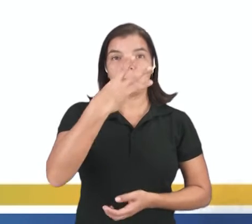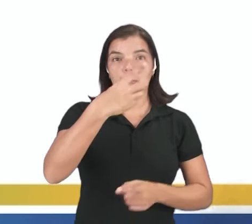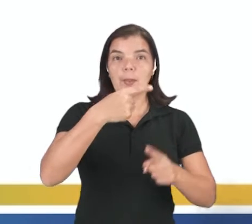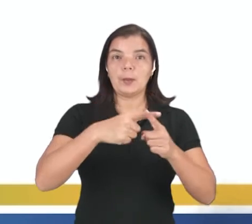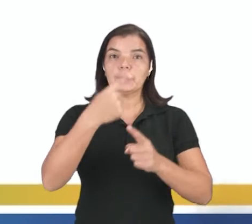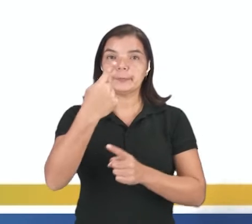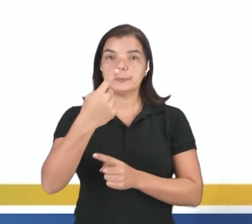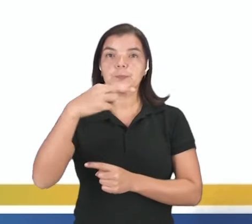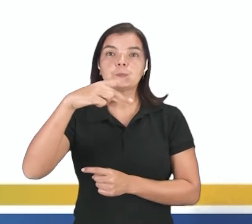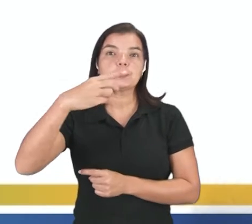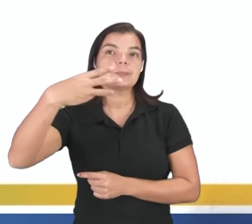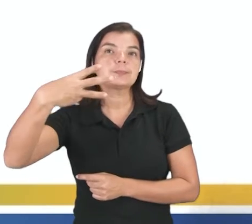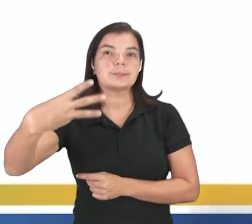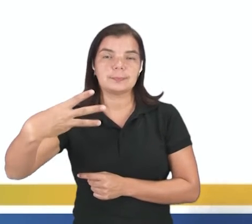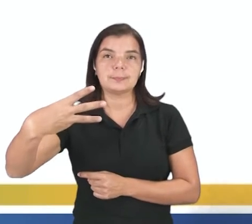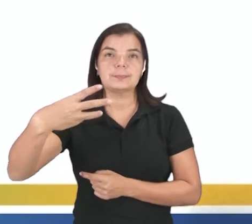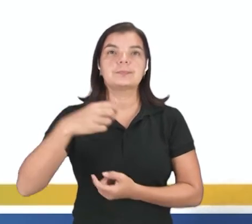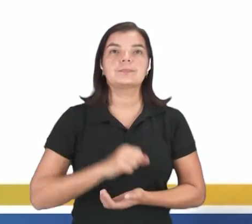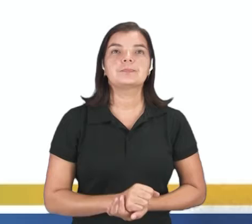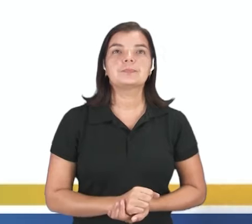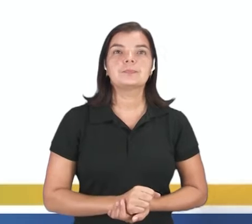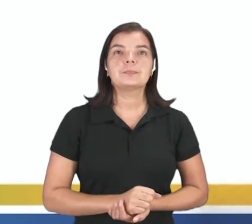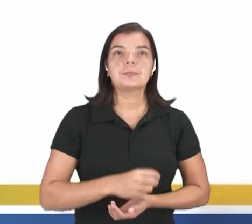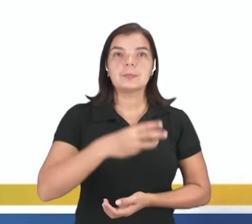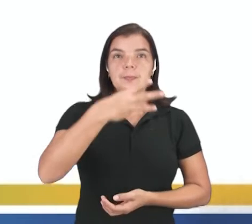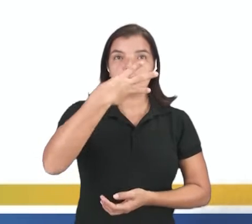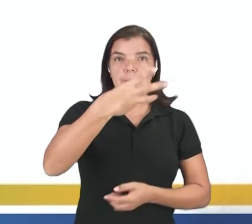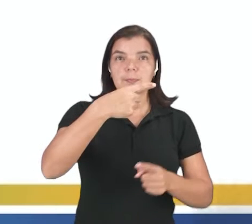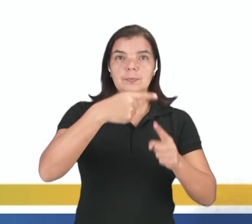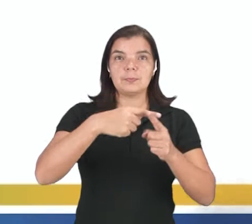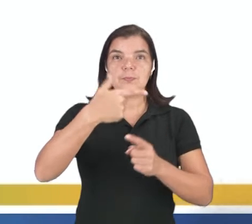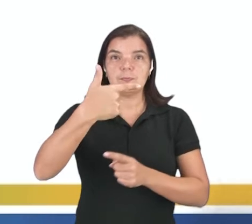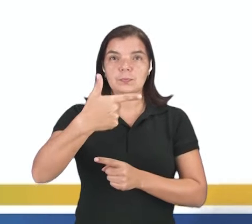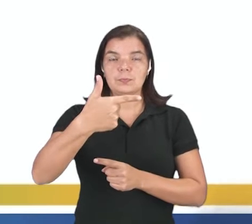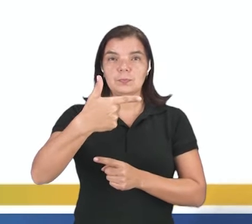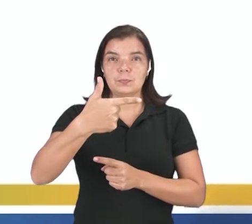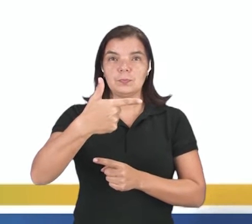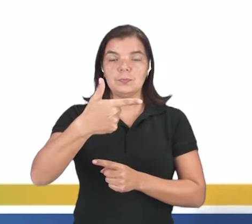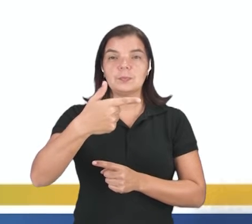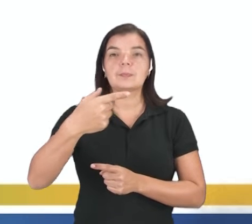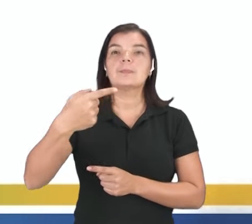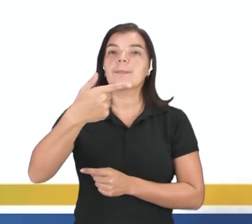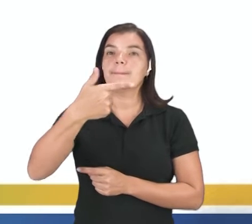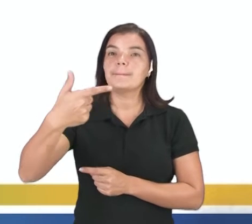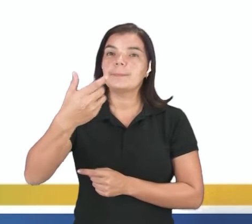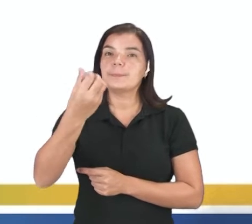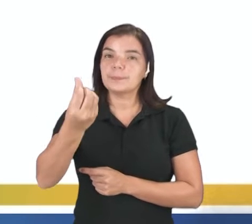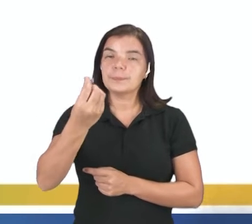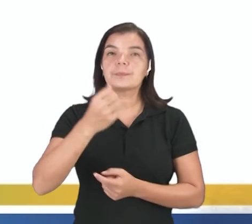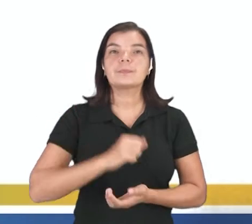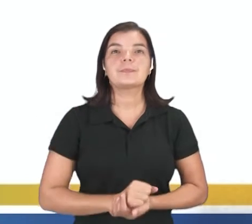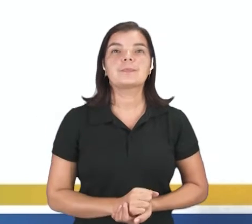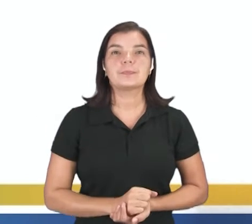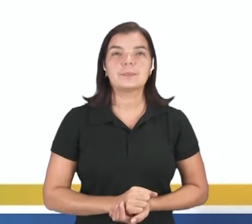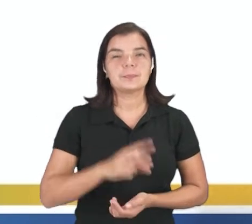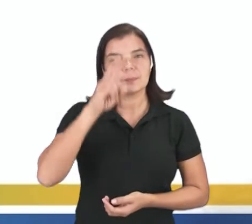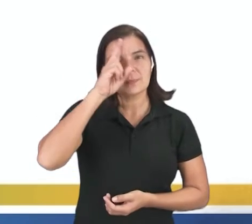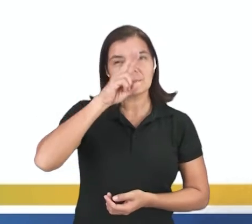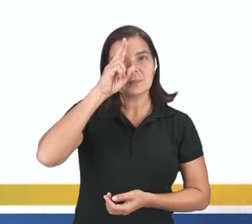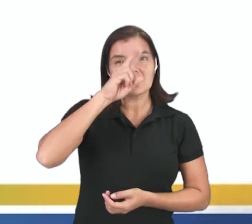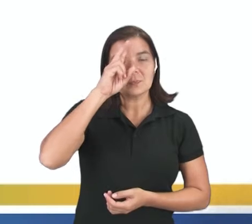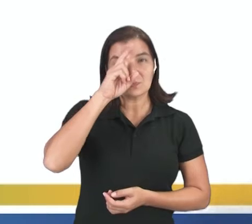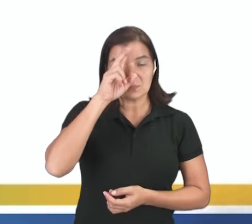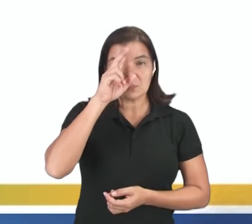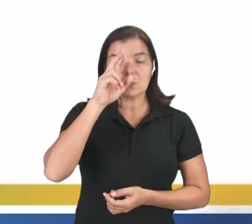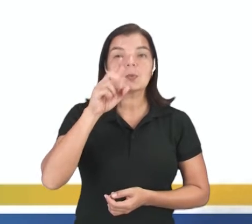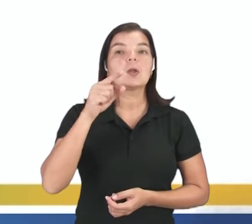3 vezes 1 é 3. 3 vezes menos 2 é menos 6. Lembre-se, o jogo